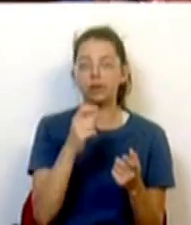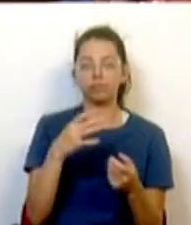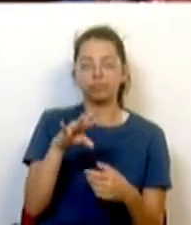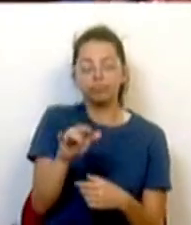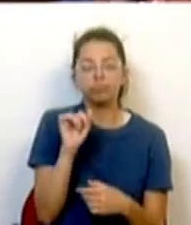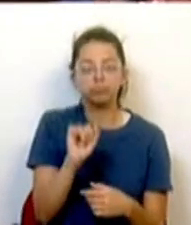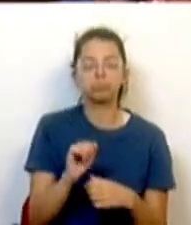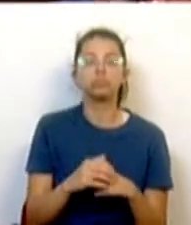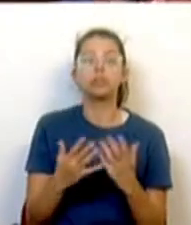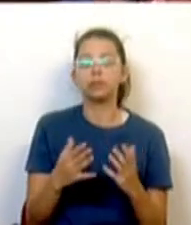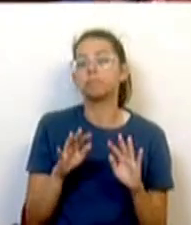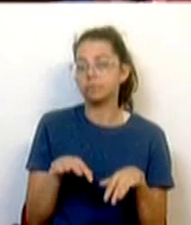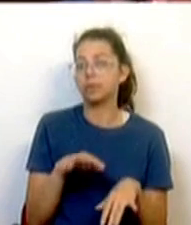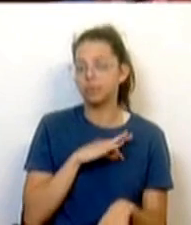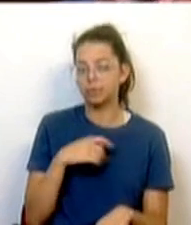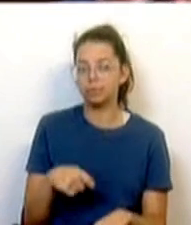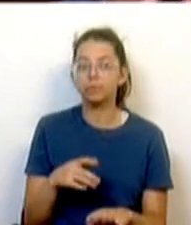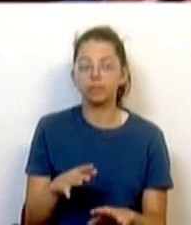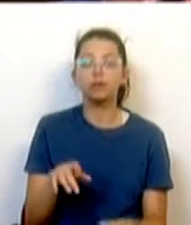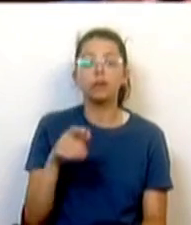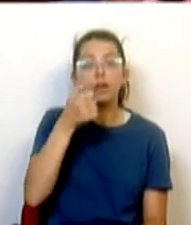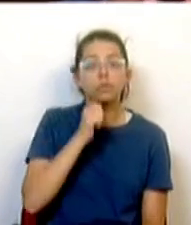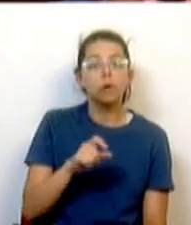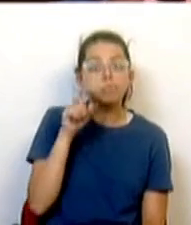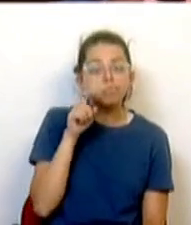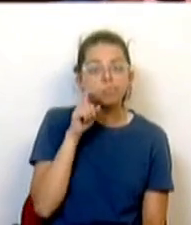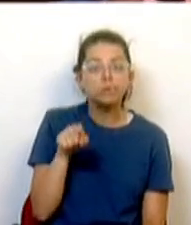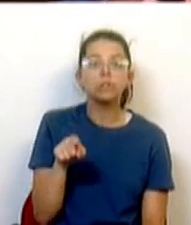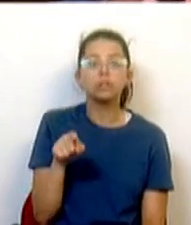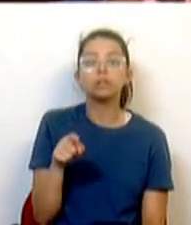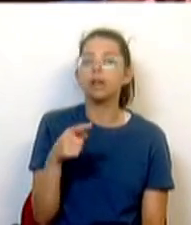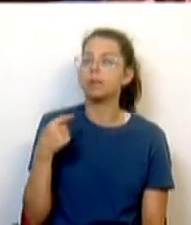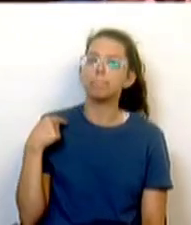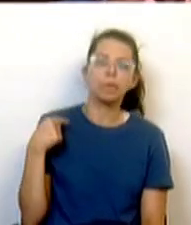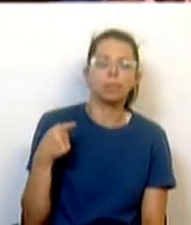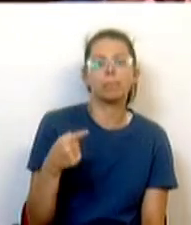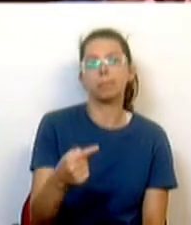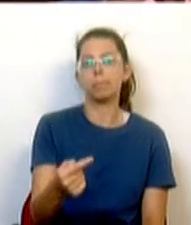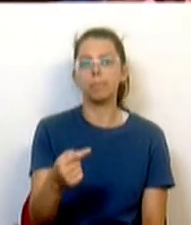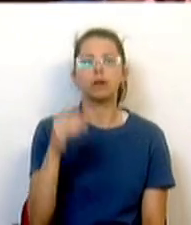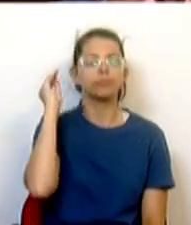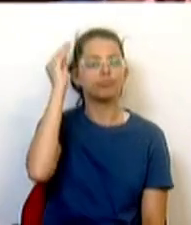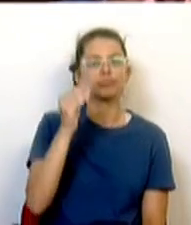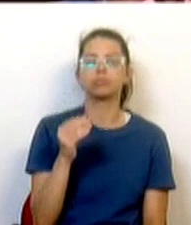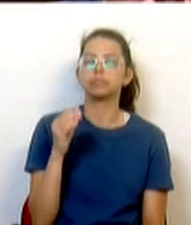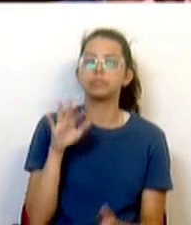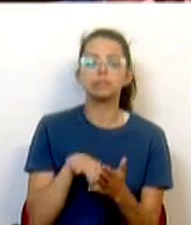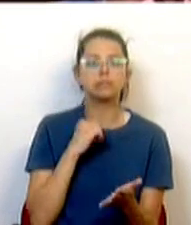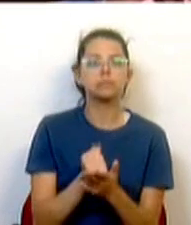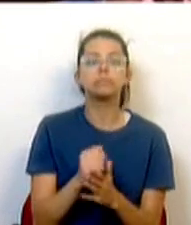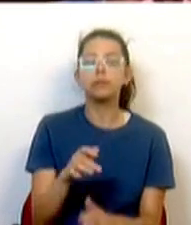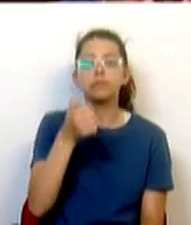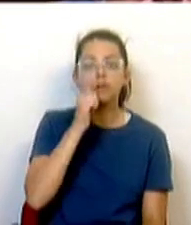concluir, Sr. Presidente, defender os Açores faz todos os dias perante a República, mas não se defende